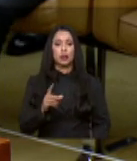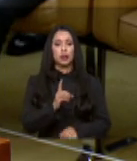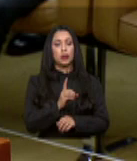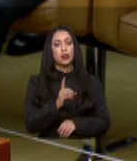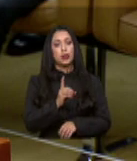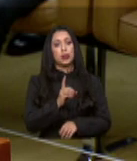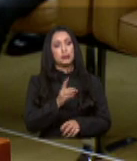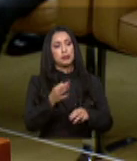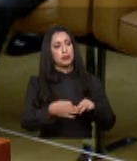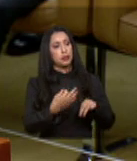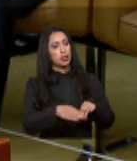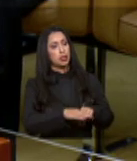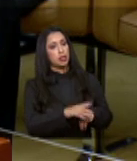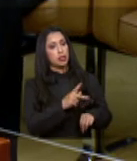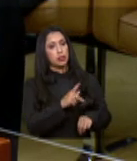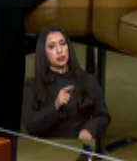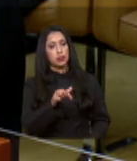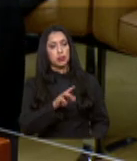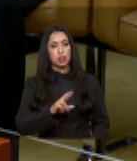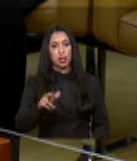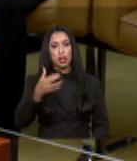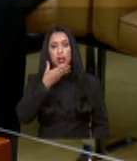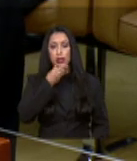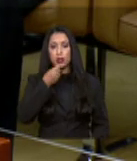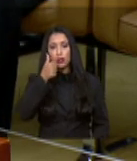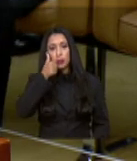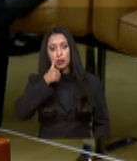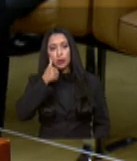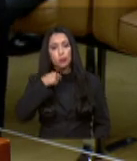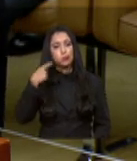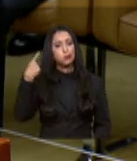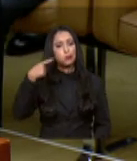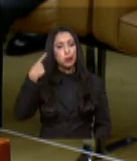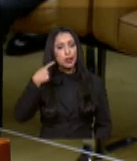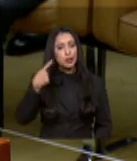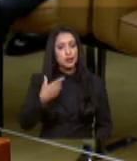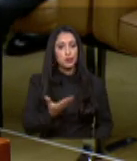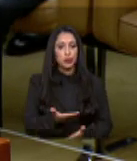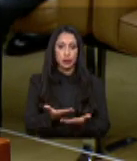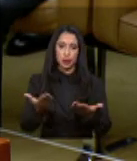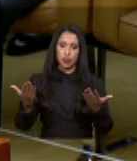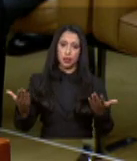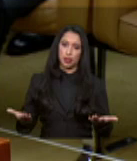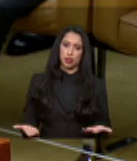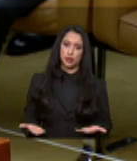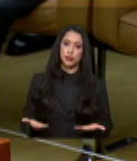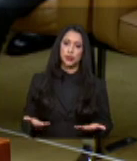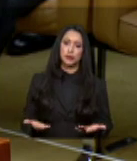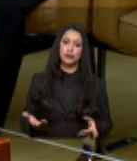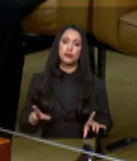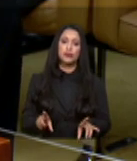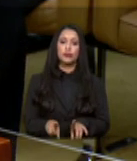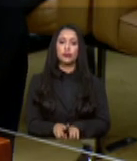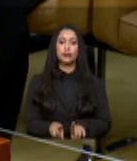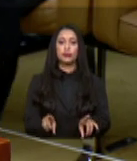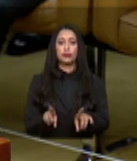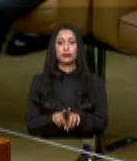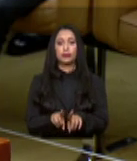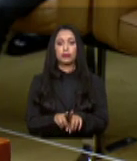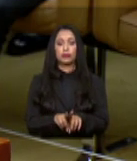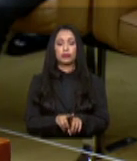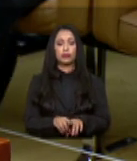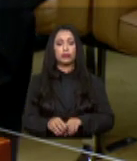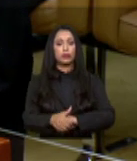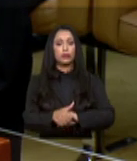República, ao fundo parte da plateia, meus senhores, minhas senhoras, ocupadas, colegas advogados, gostaria aqui também, Excelência, de fazer um